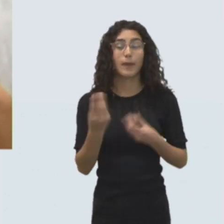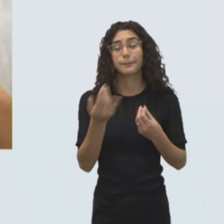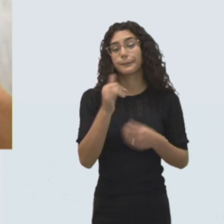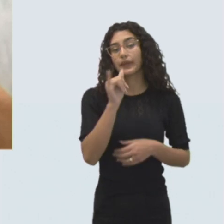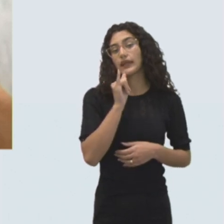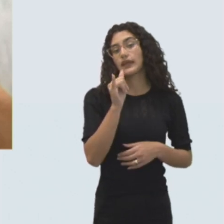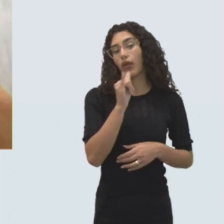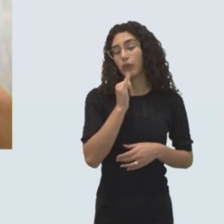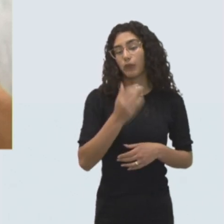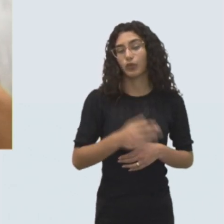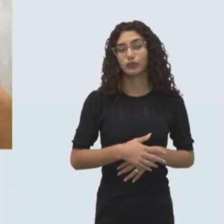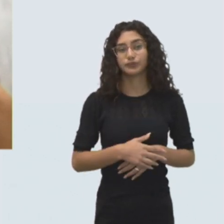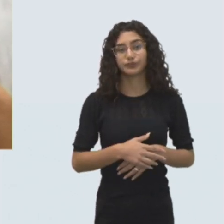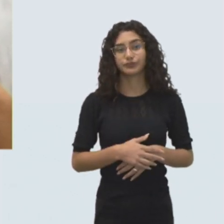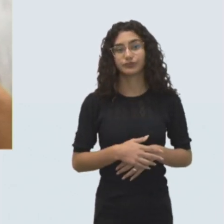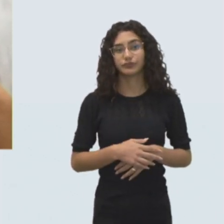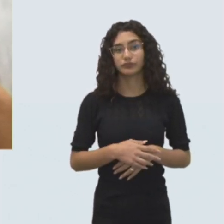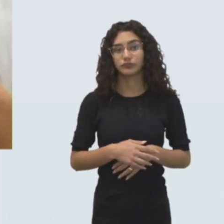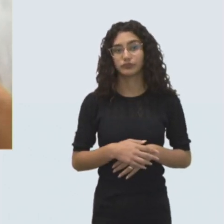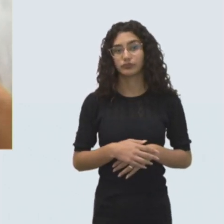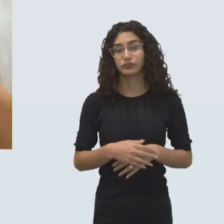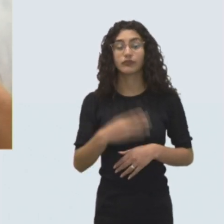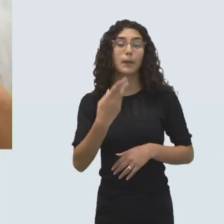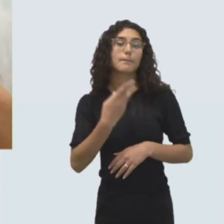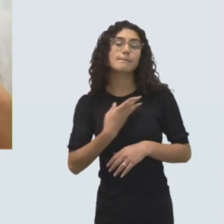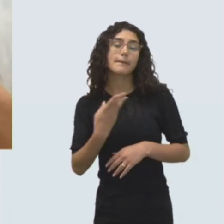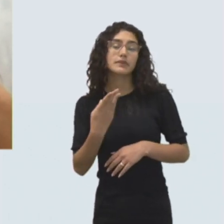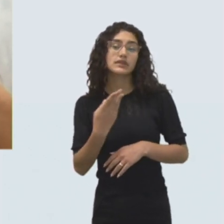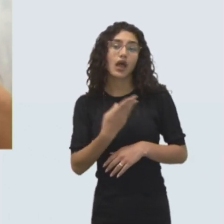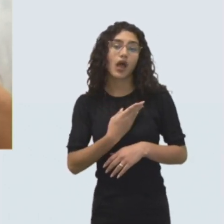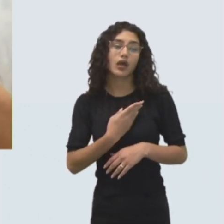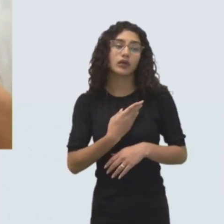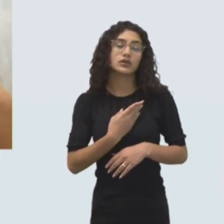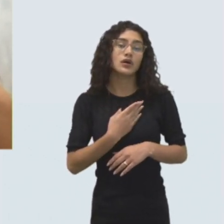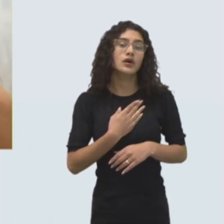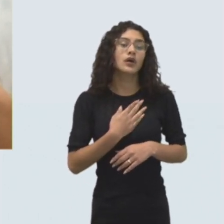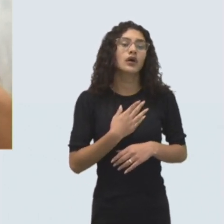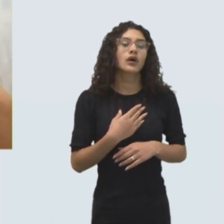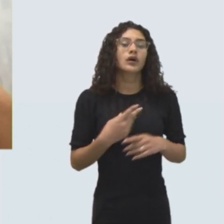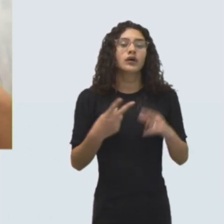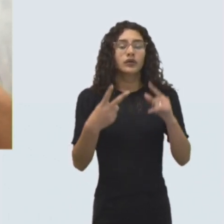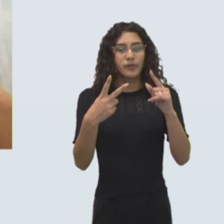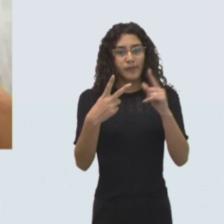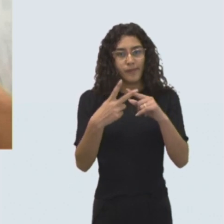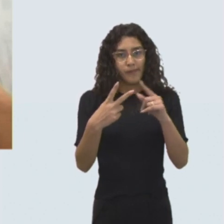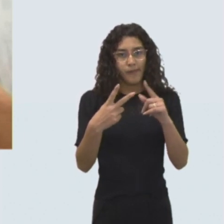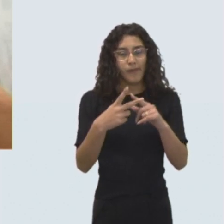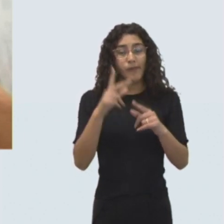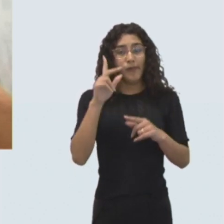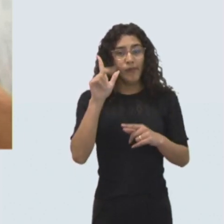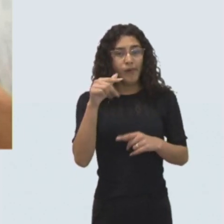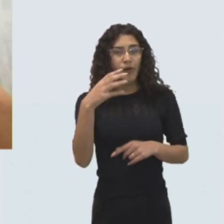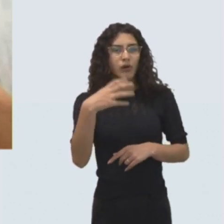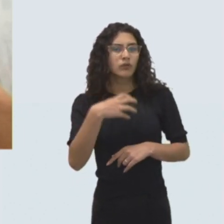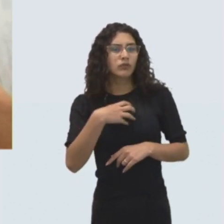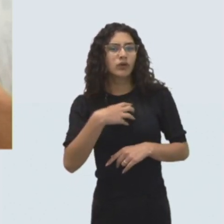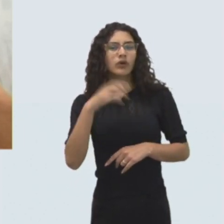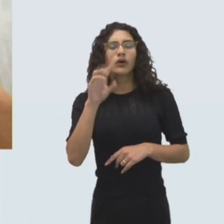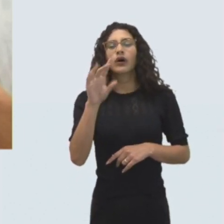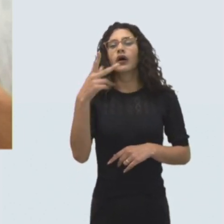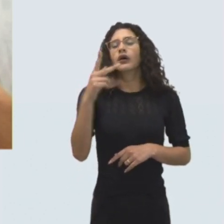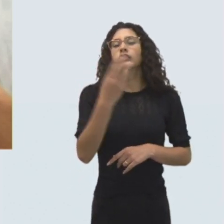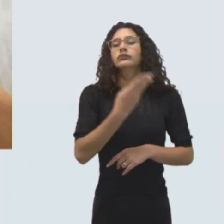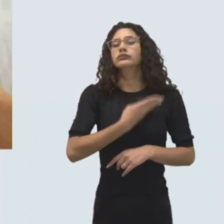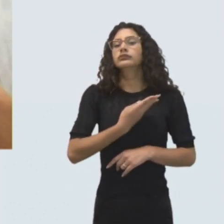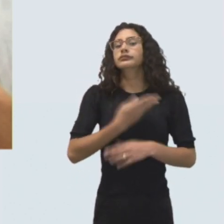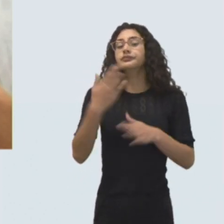exemplo, uma amizade, segundo o termo Eros para o Platão, seria aquele cara que só é teu amigo quando